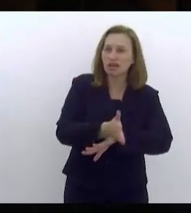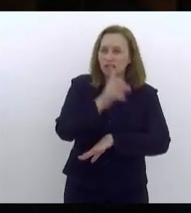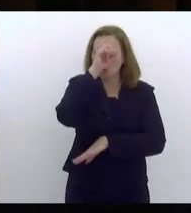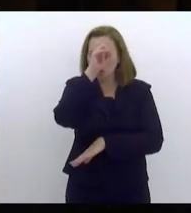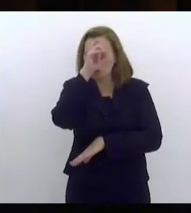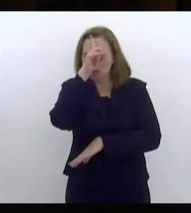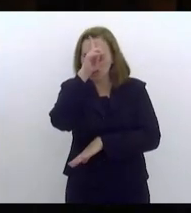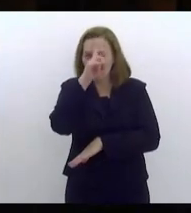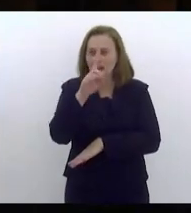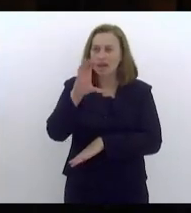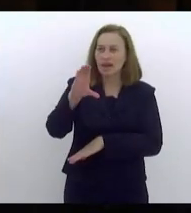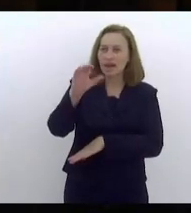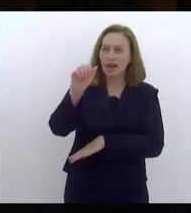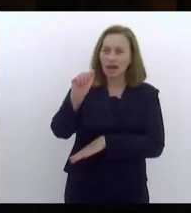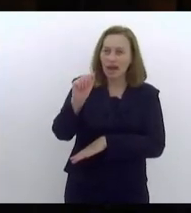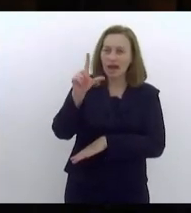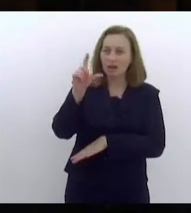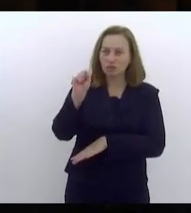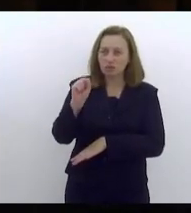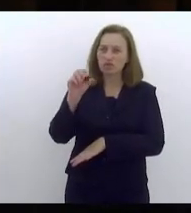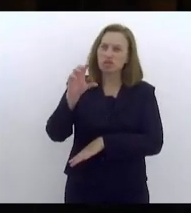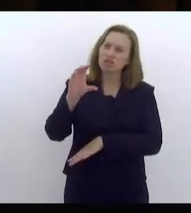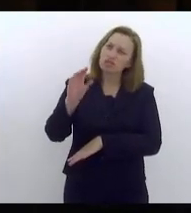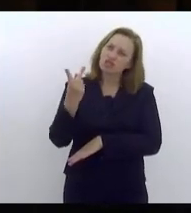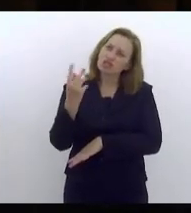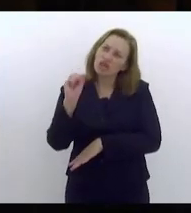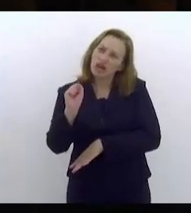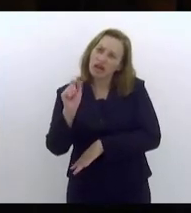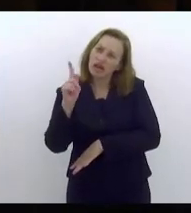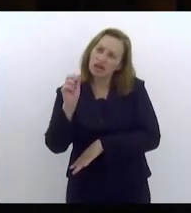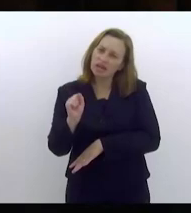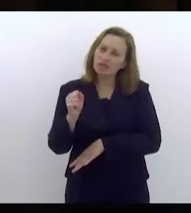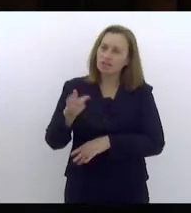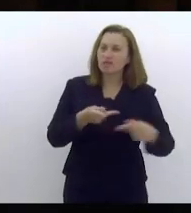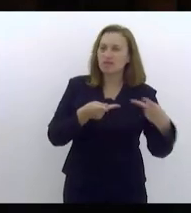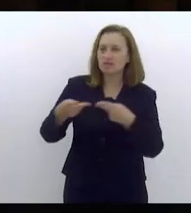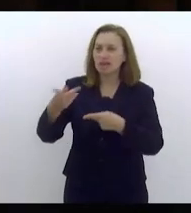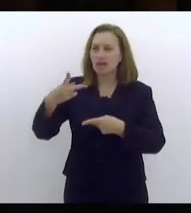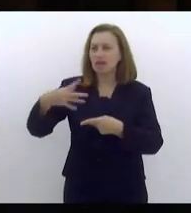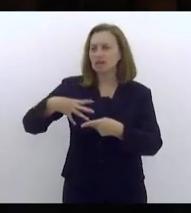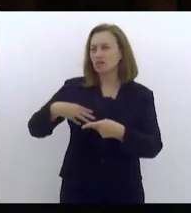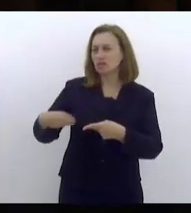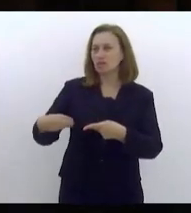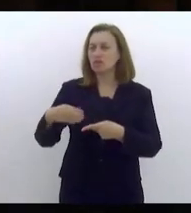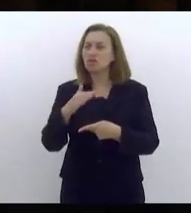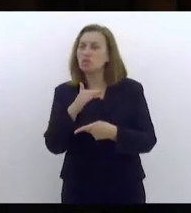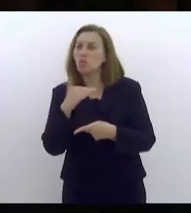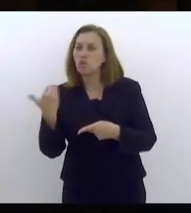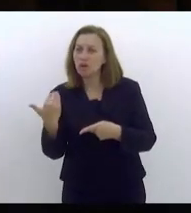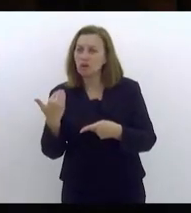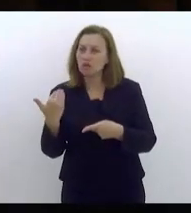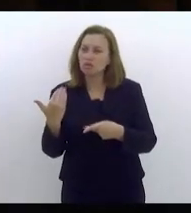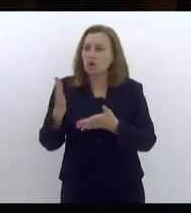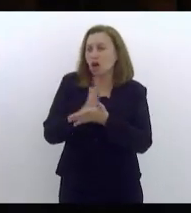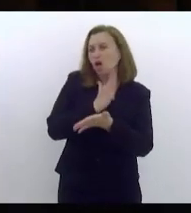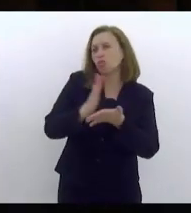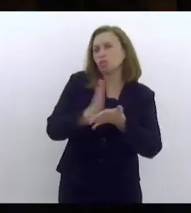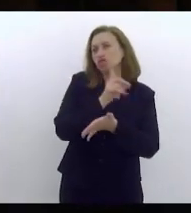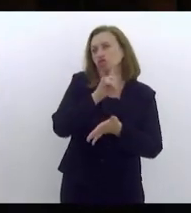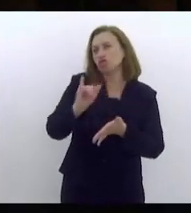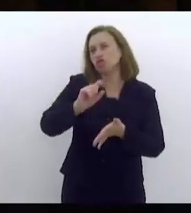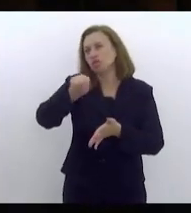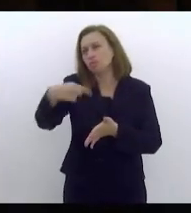hospital Carlos Chagas, no Rio de Janeiro, para visitar o seu filho, que acabou falecendo alguns dias